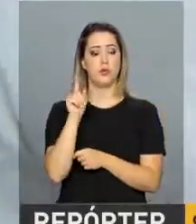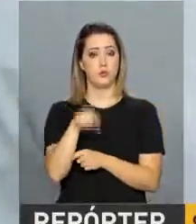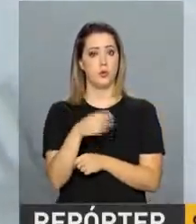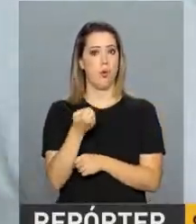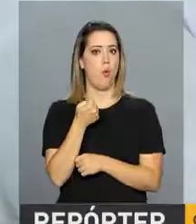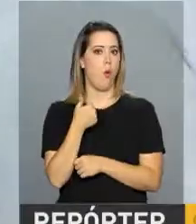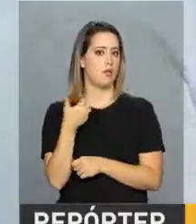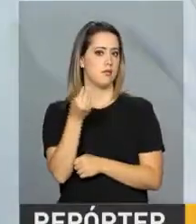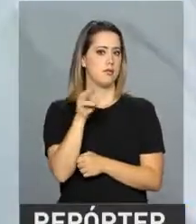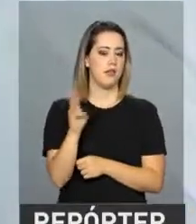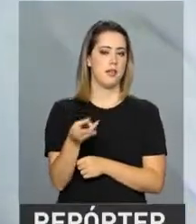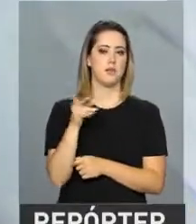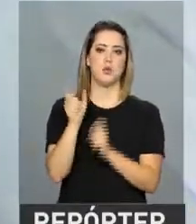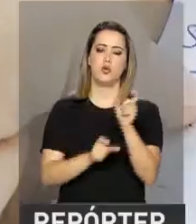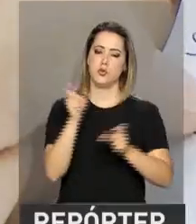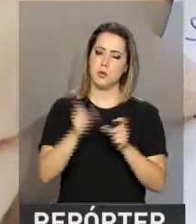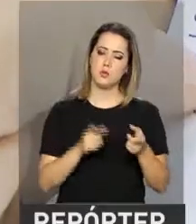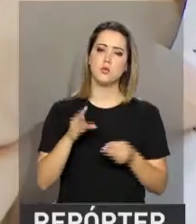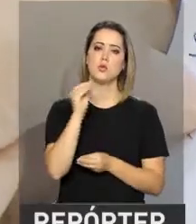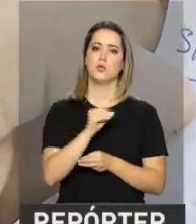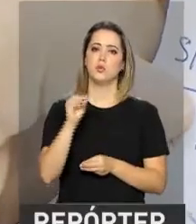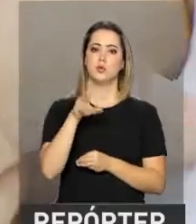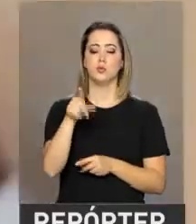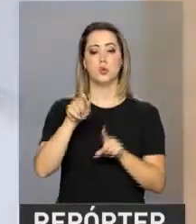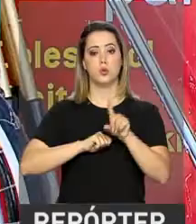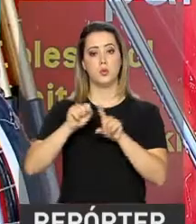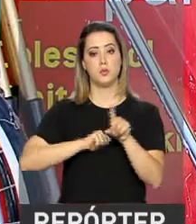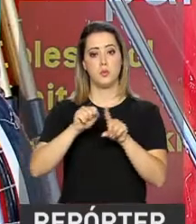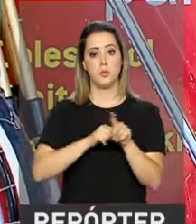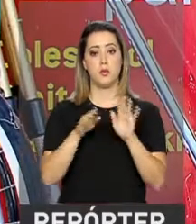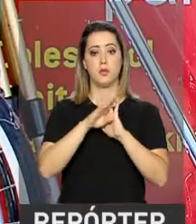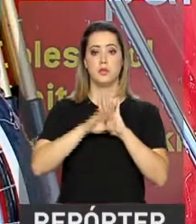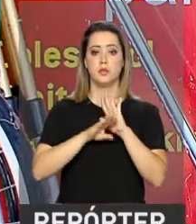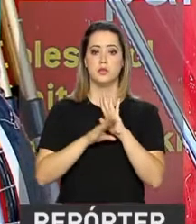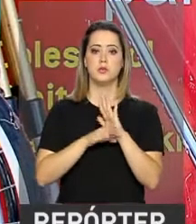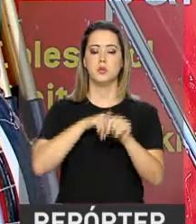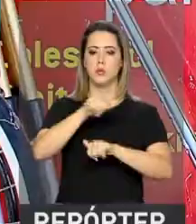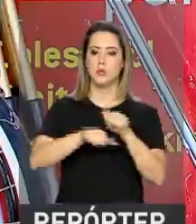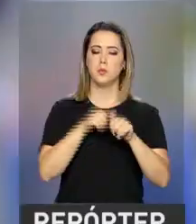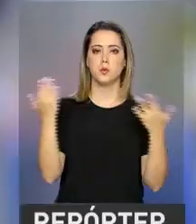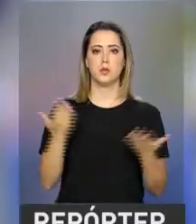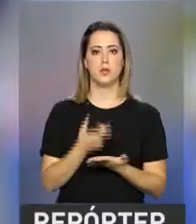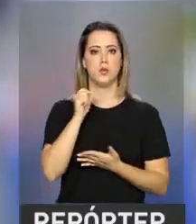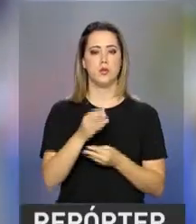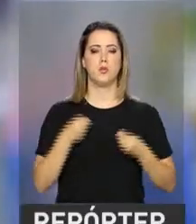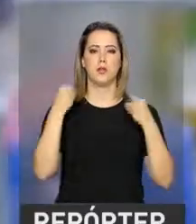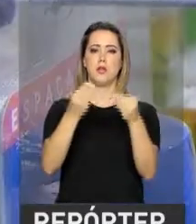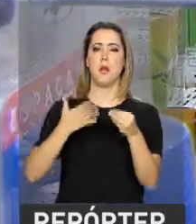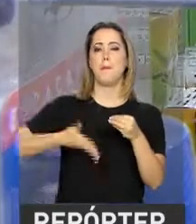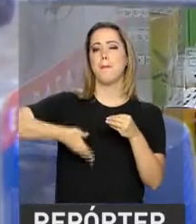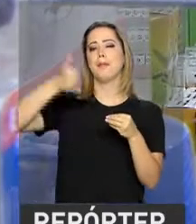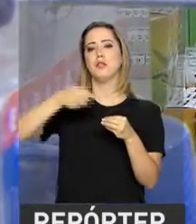são quase 10 milhões de pessoas atendidas por mês e o programa foi reestruturado para dar mais